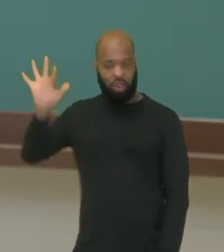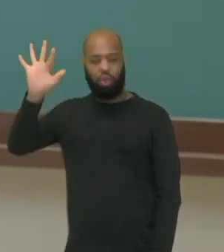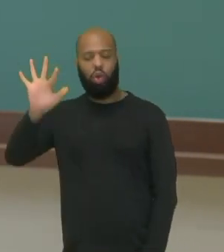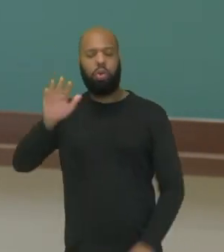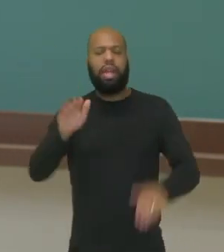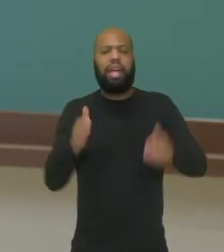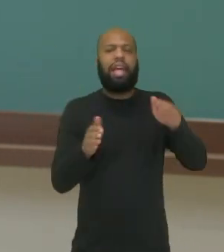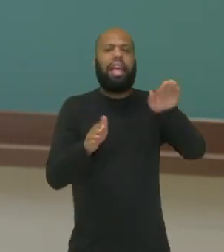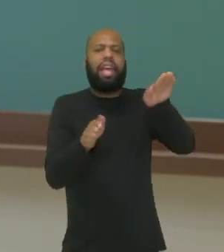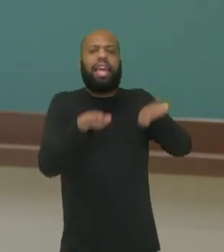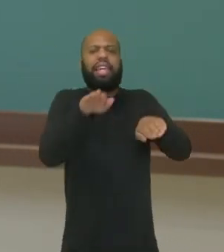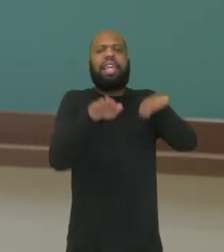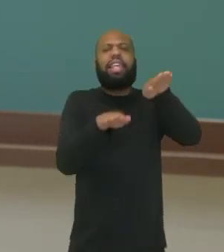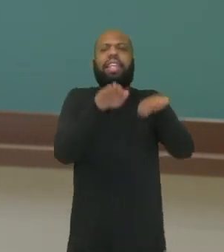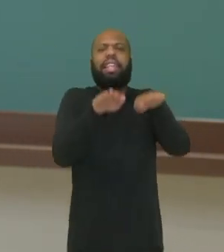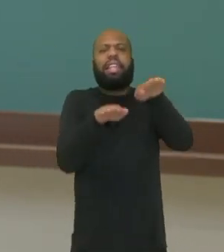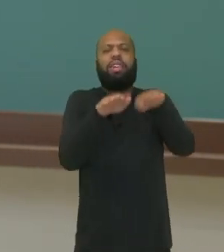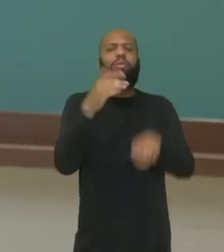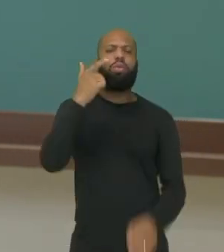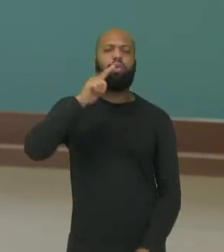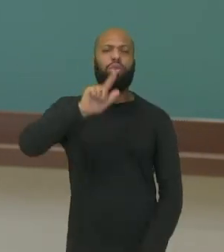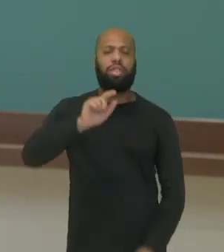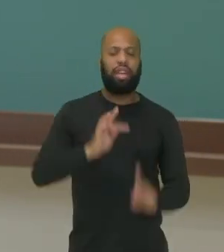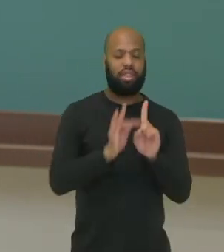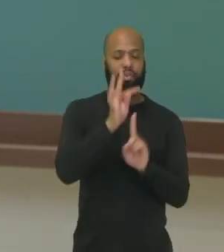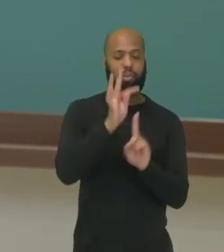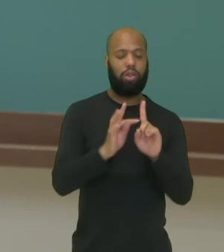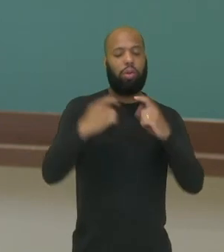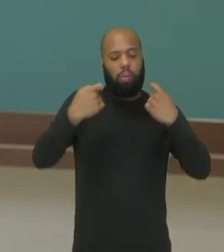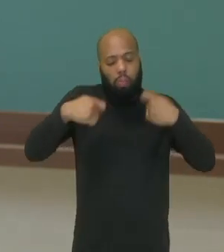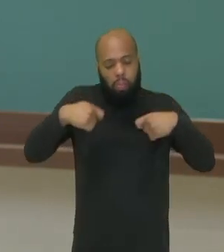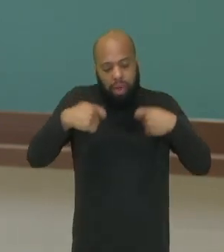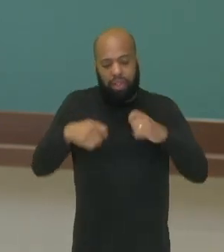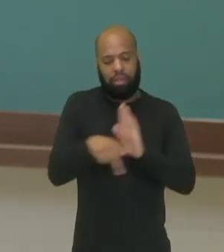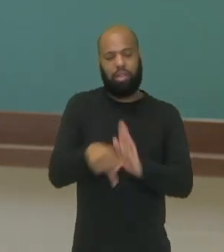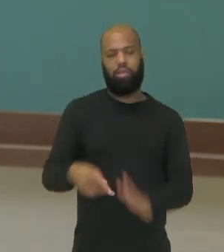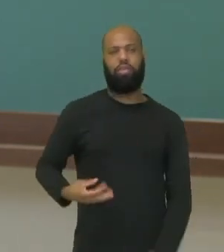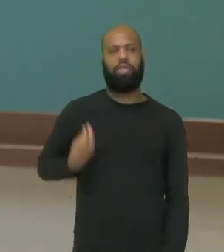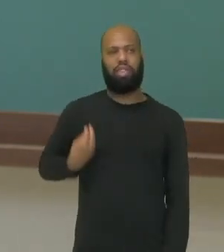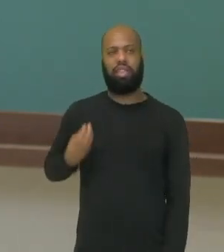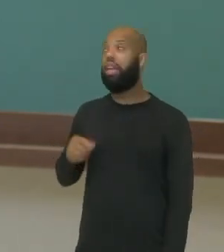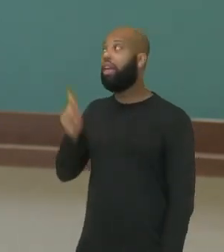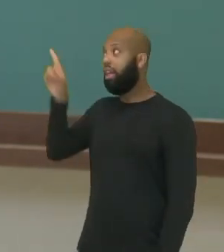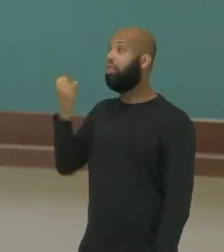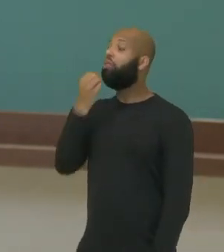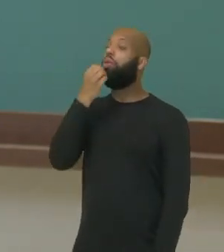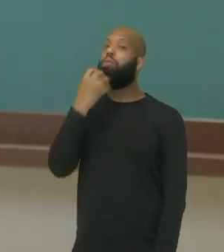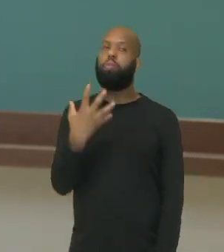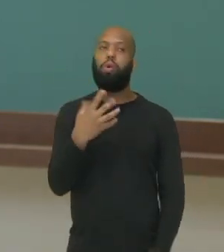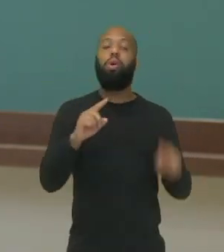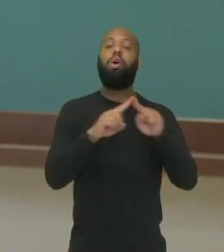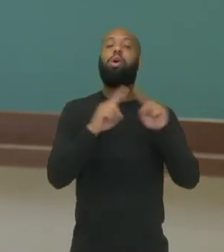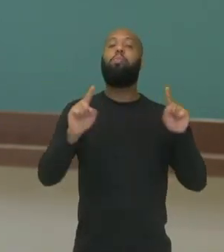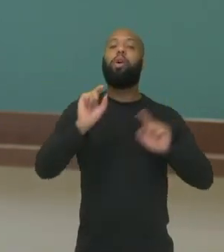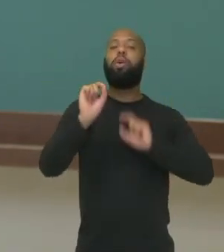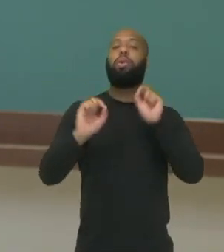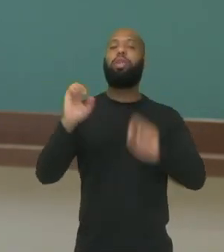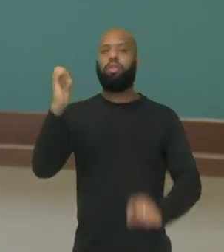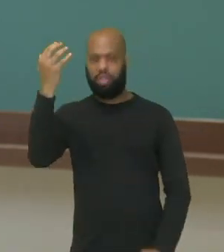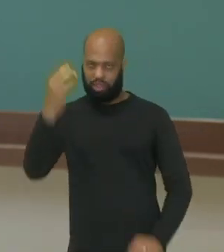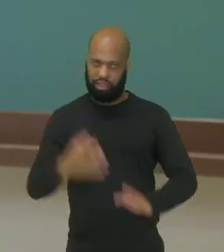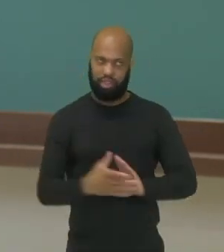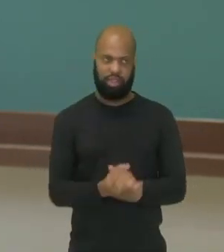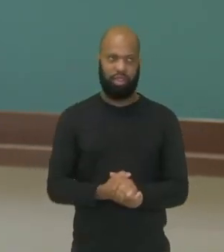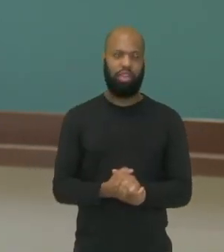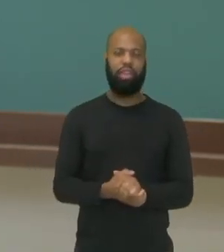temperatura necessária para a nossa sobrevivência. Então, o efeito estufa é algo bom, sim. No entanto,